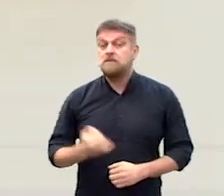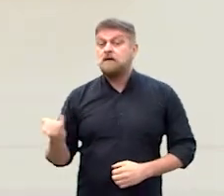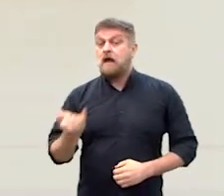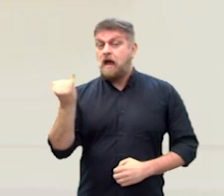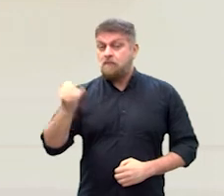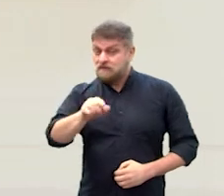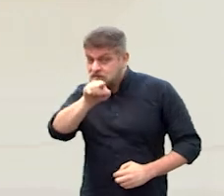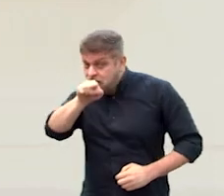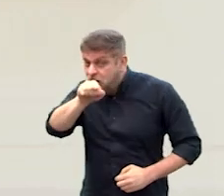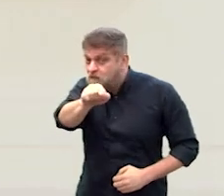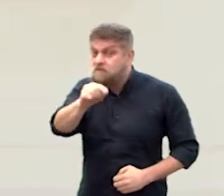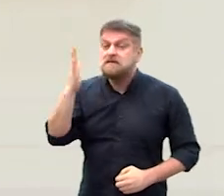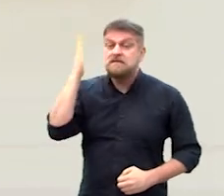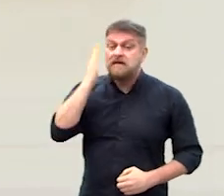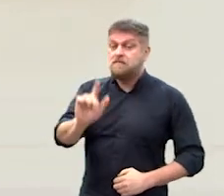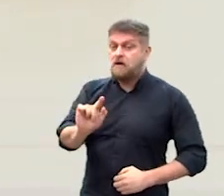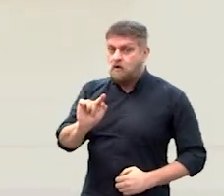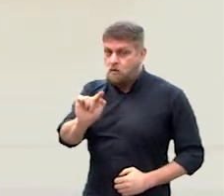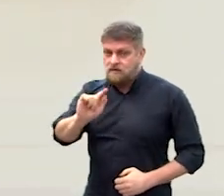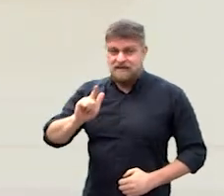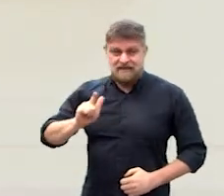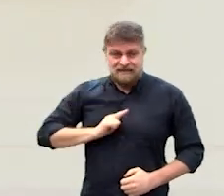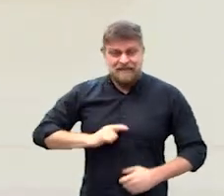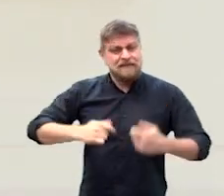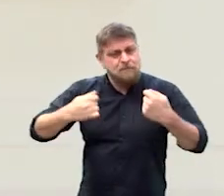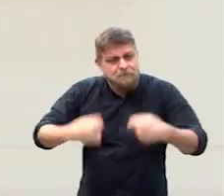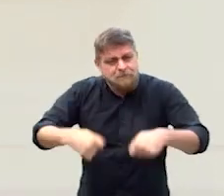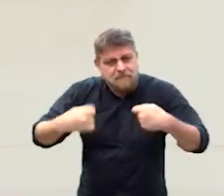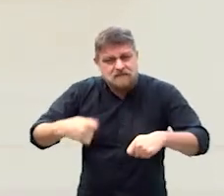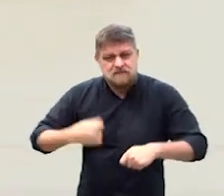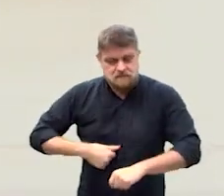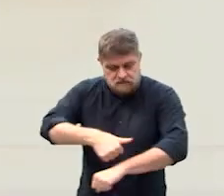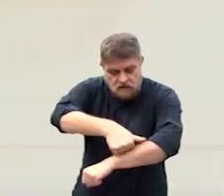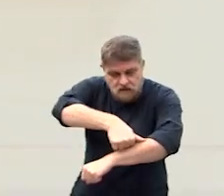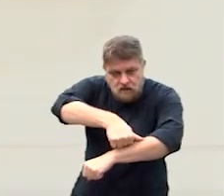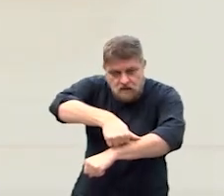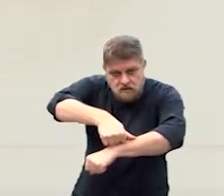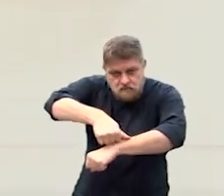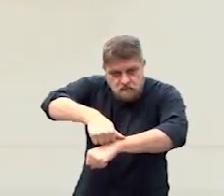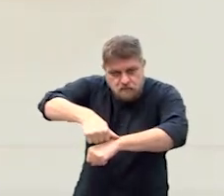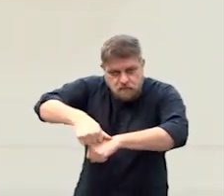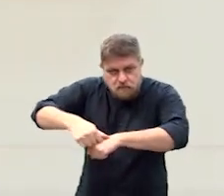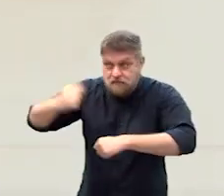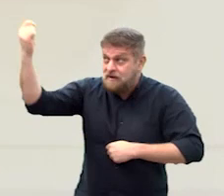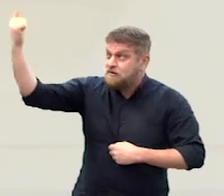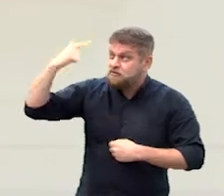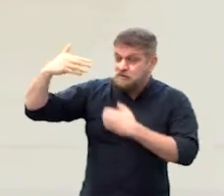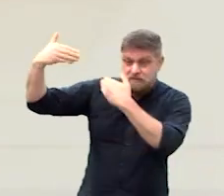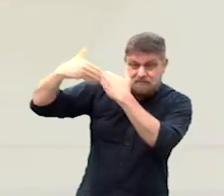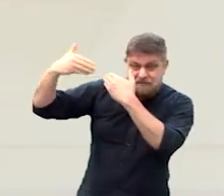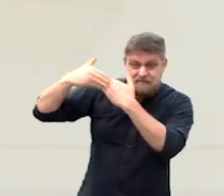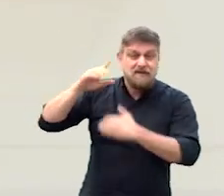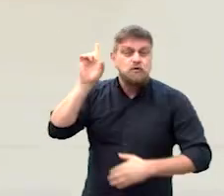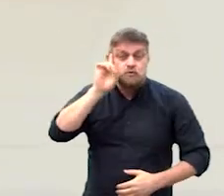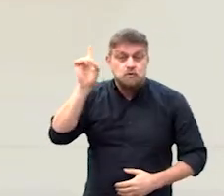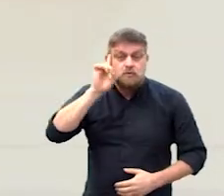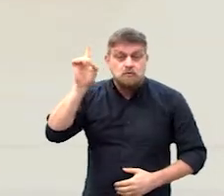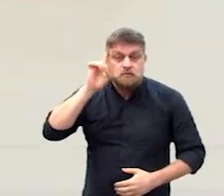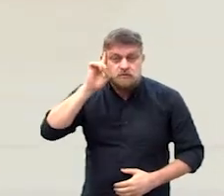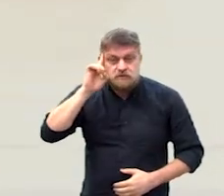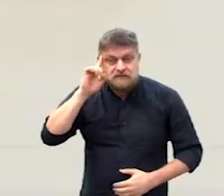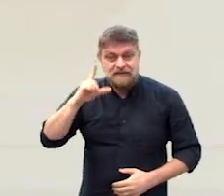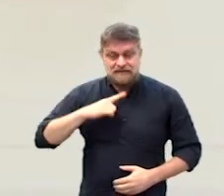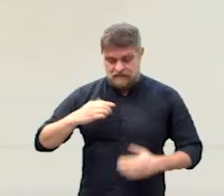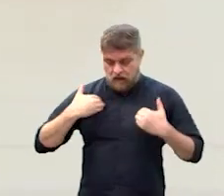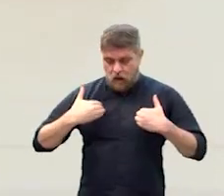forte. É muito importante que você saiba que é necessário utilizar protetor solar diariamente e